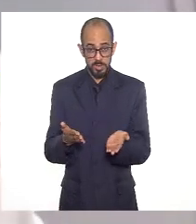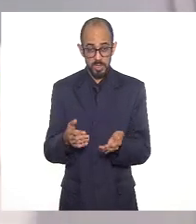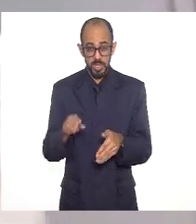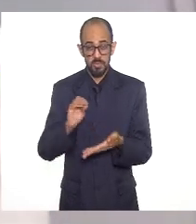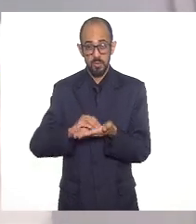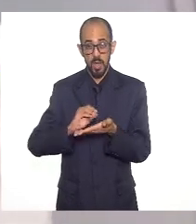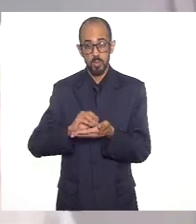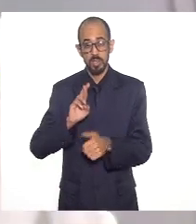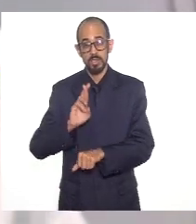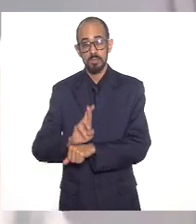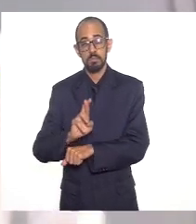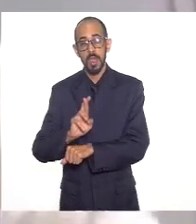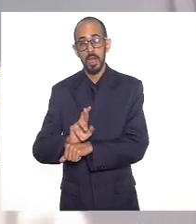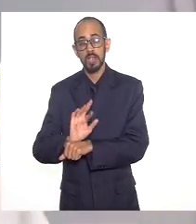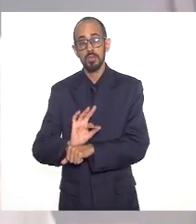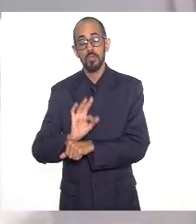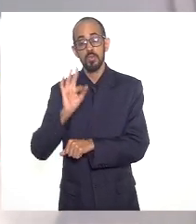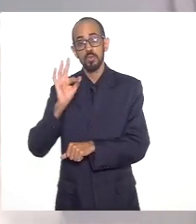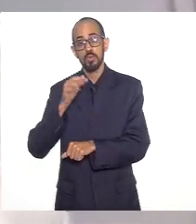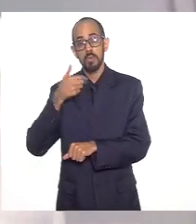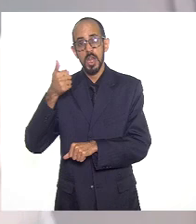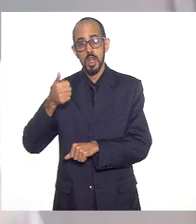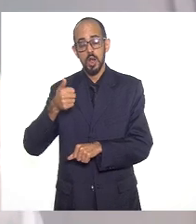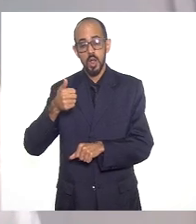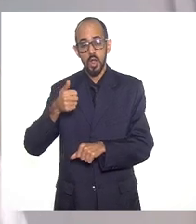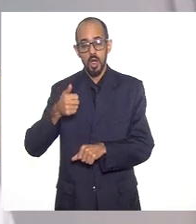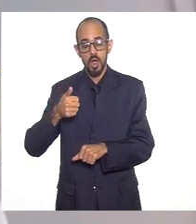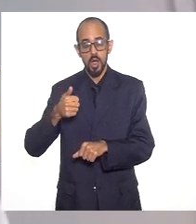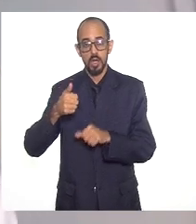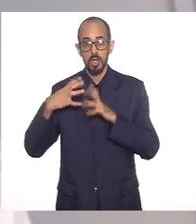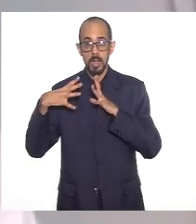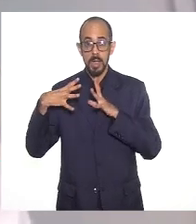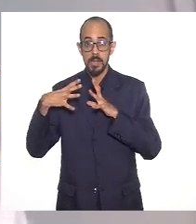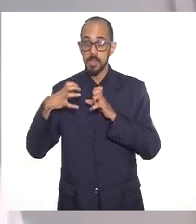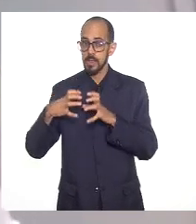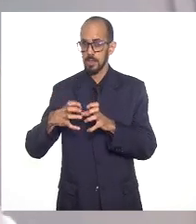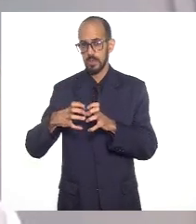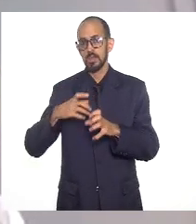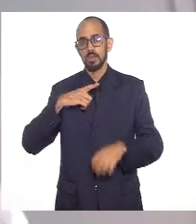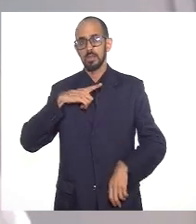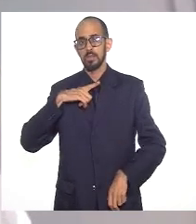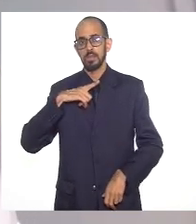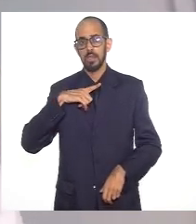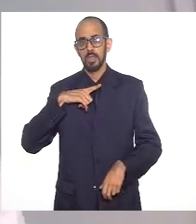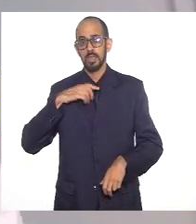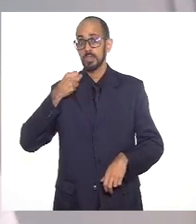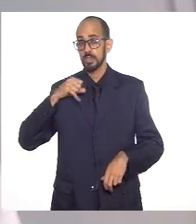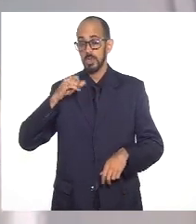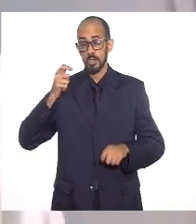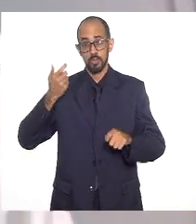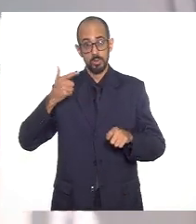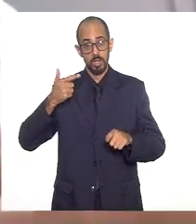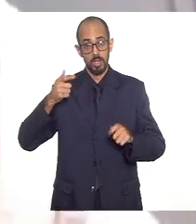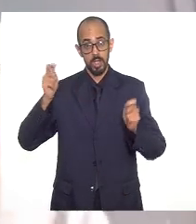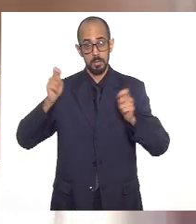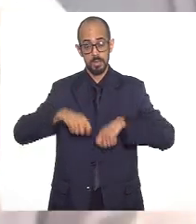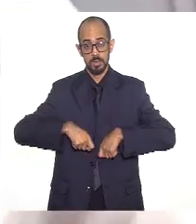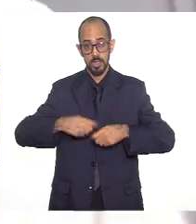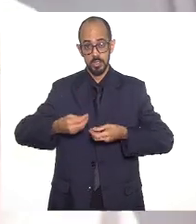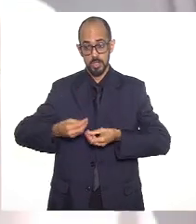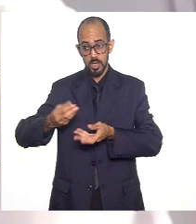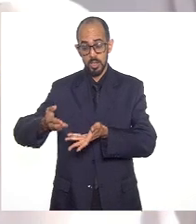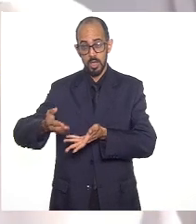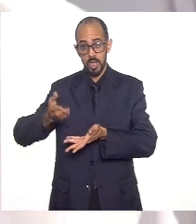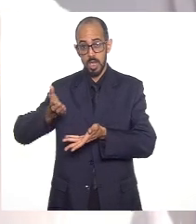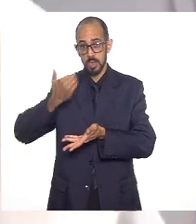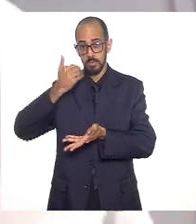torna o nosso povo, acima de tudo, competindo entre si. Então, se não houver recursos, se não houver alimento para todo mundo, se não houver